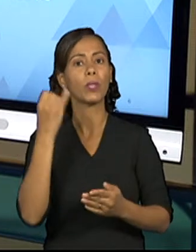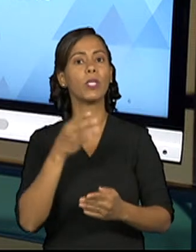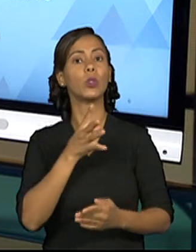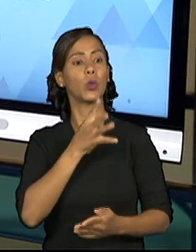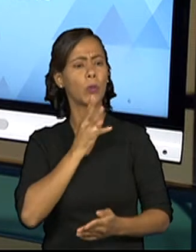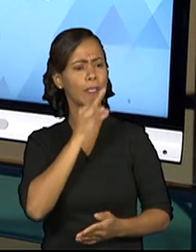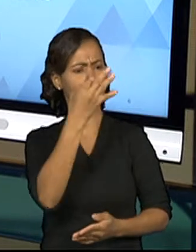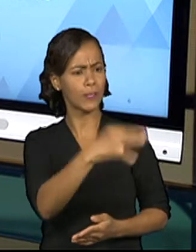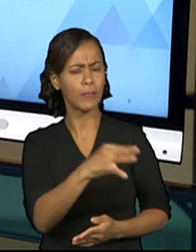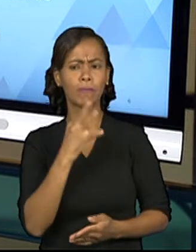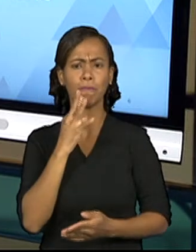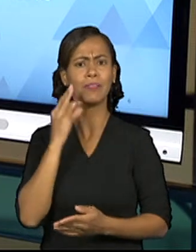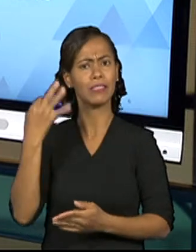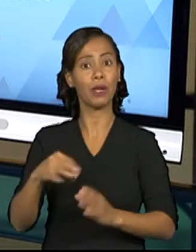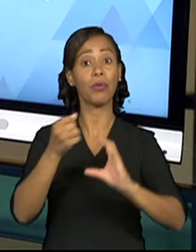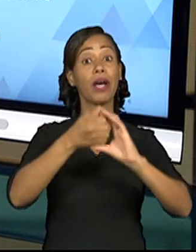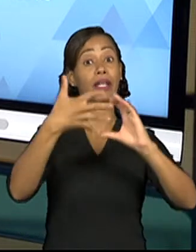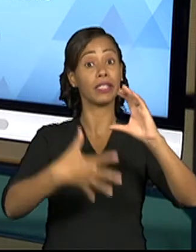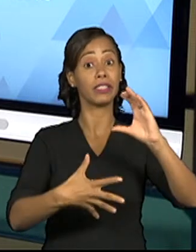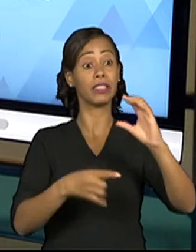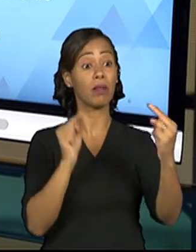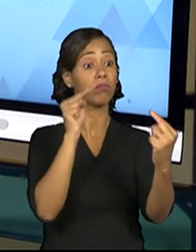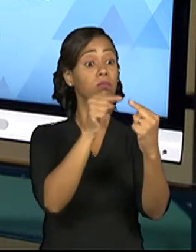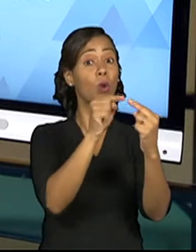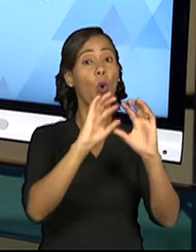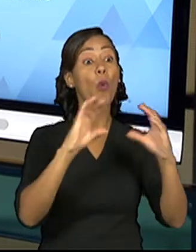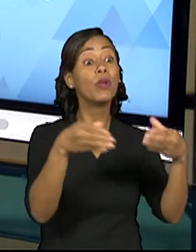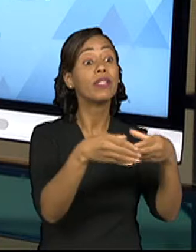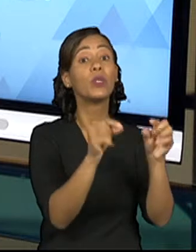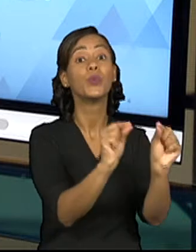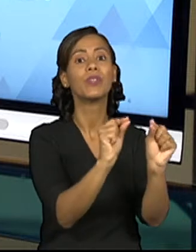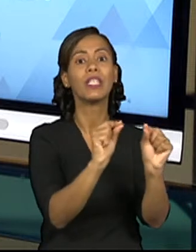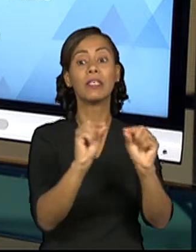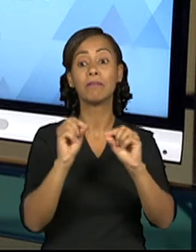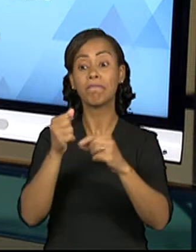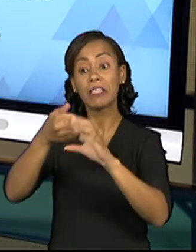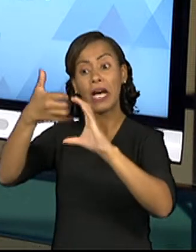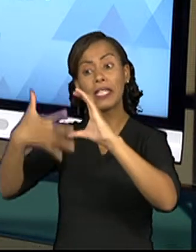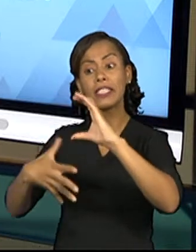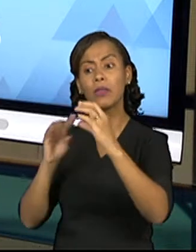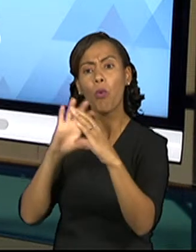da escola, características que a comunidade espera para a escola.